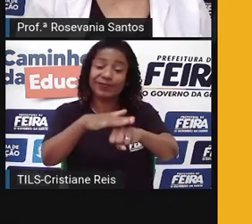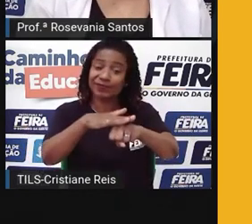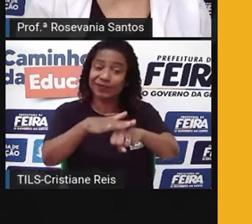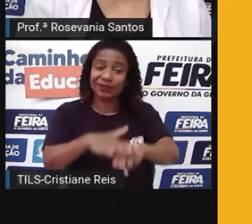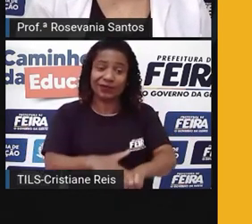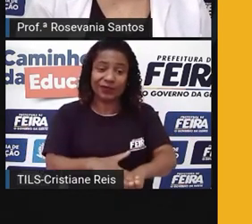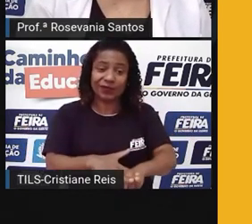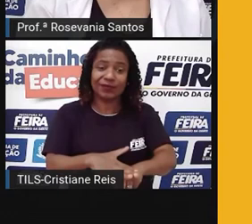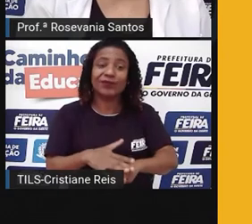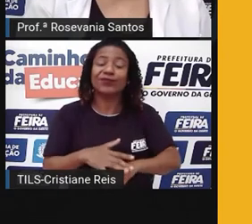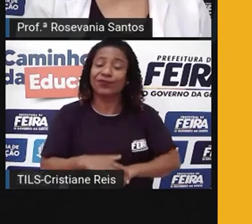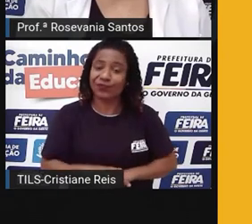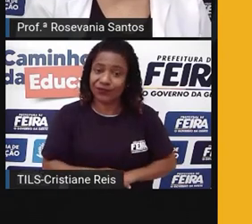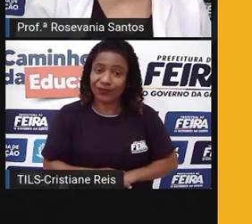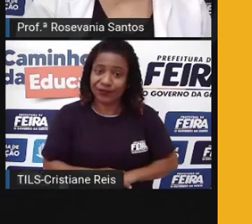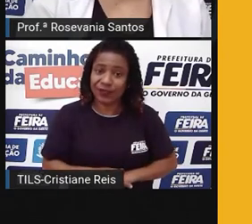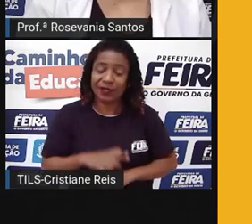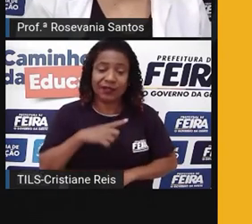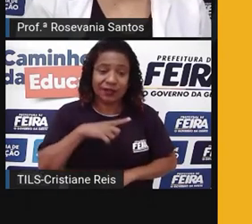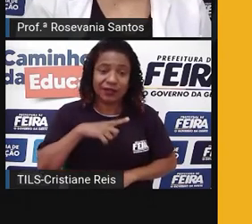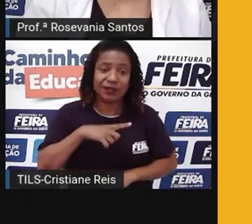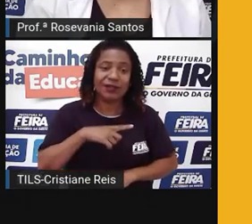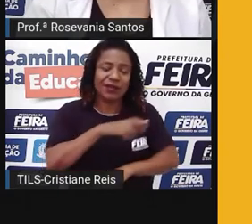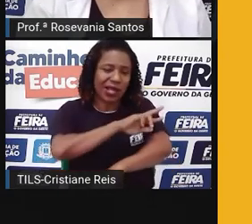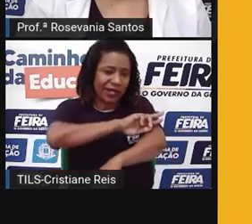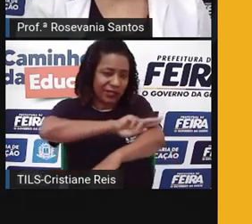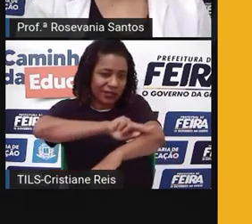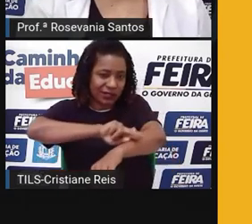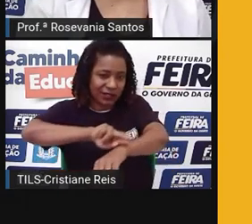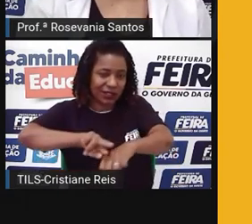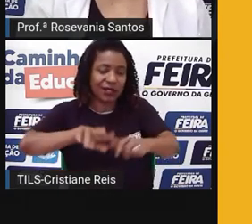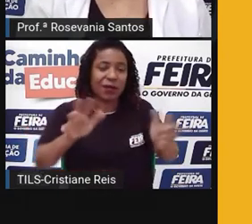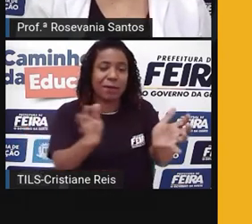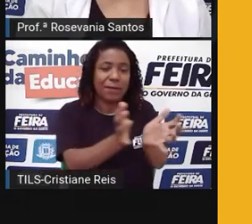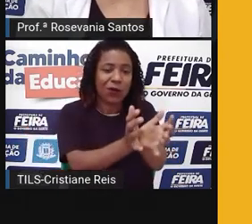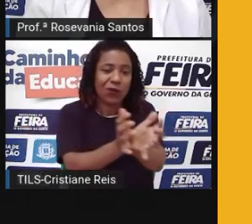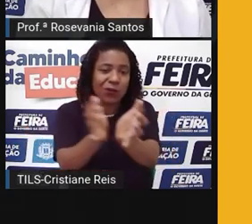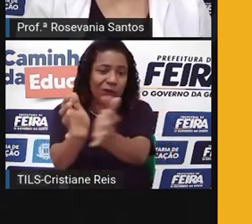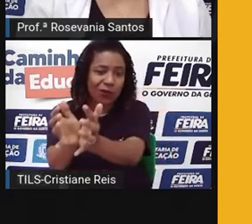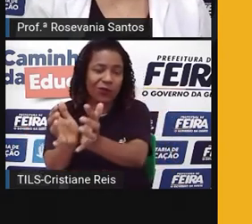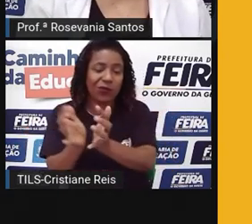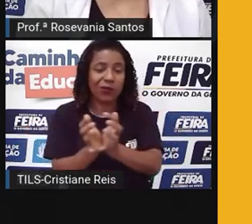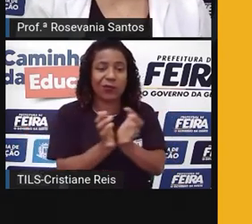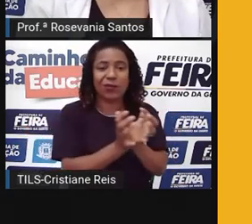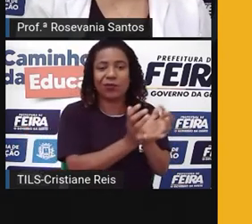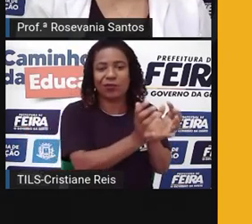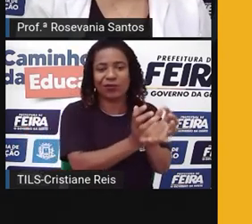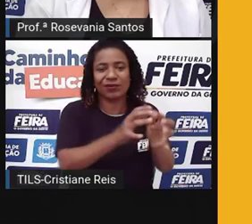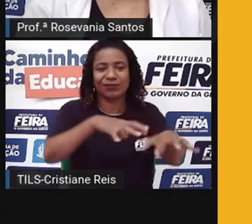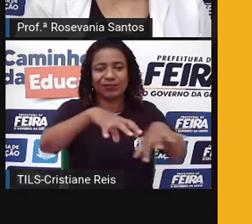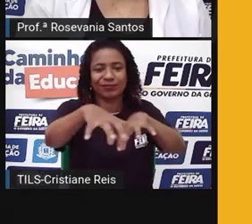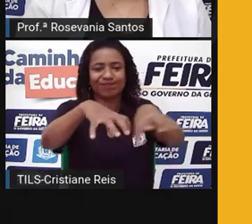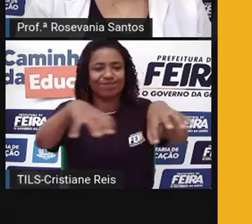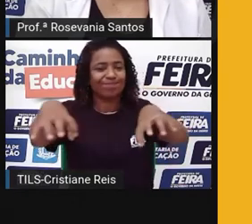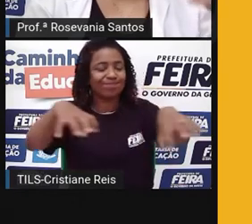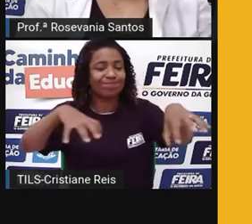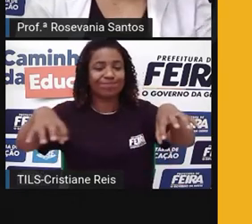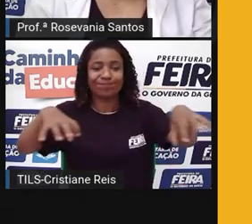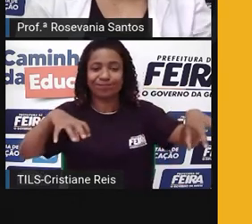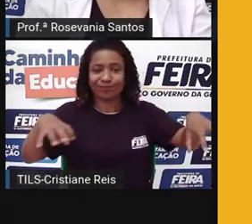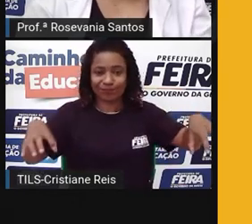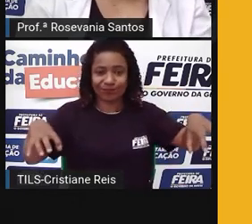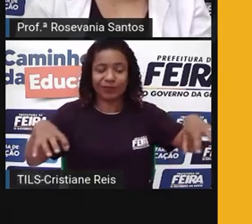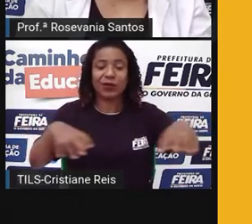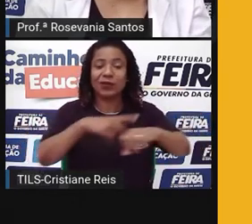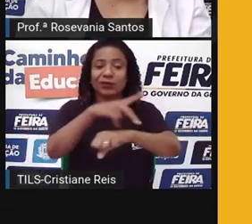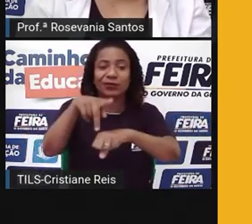tem várias etnias, várias tribos, vários povos reunidos, muitas vezes dividiram esses territórios aí, porque eu dividi